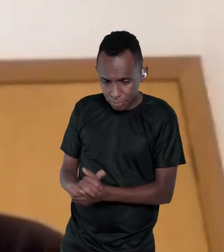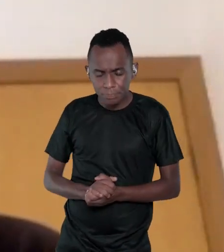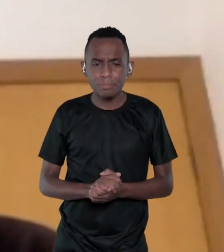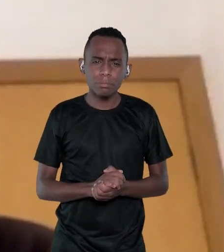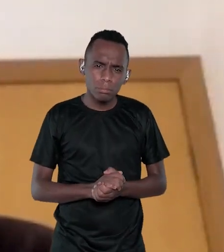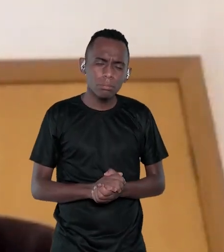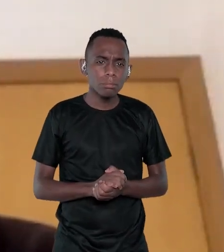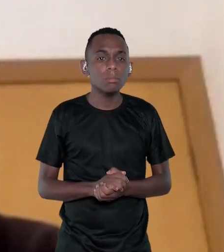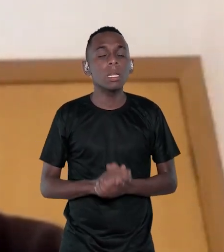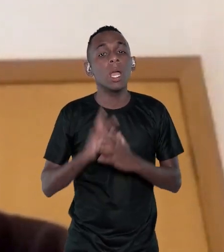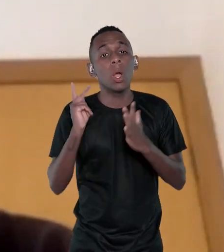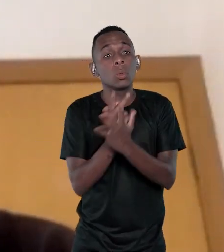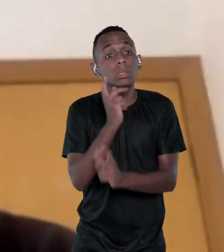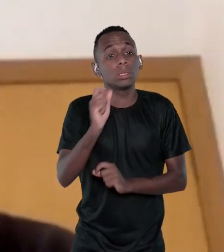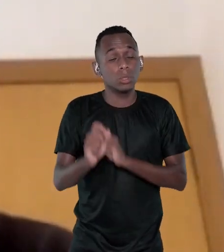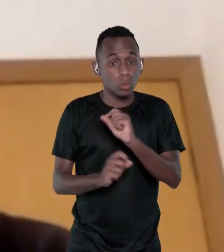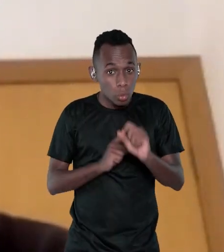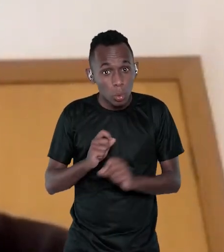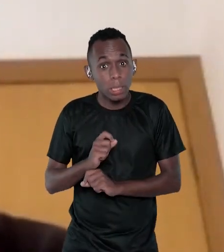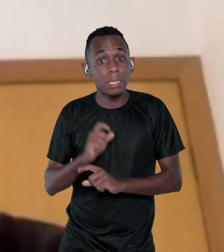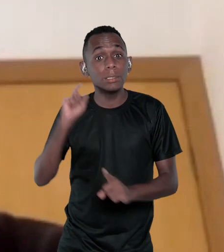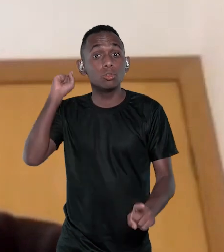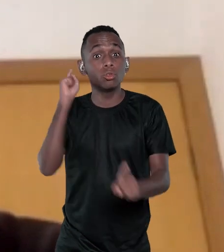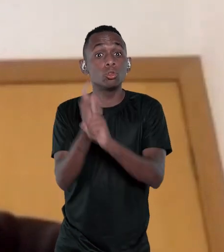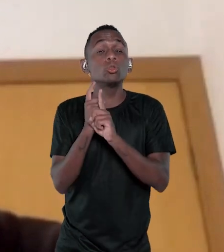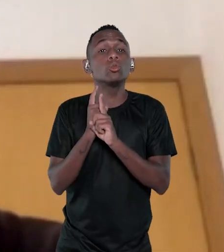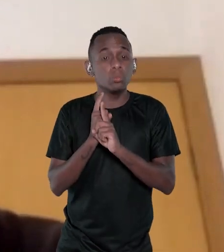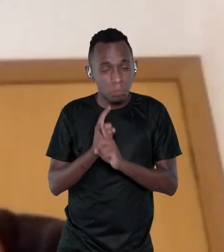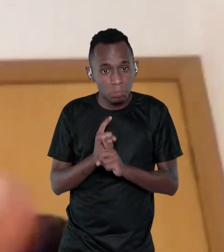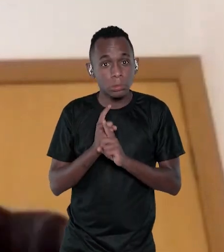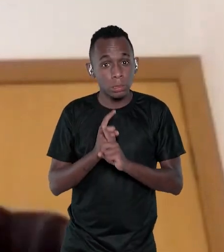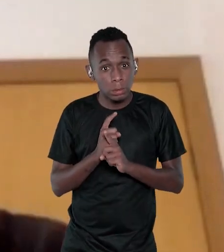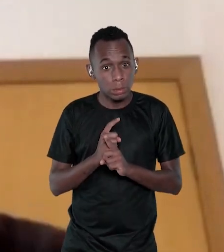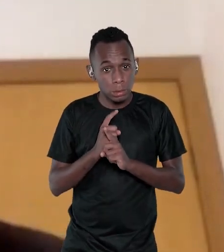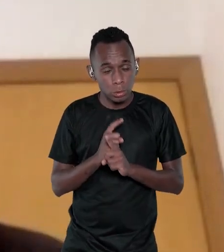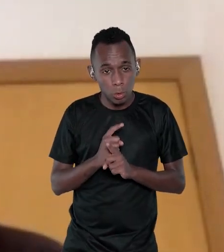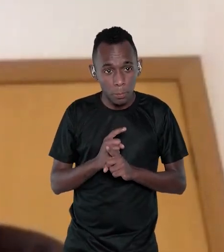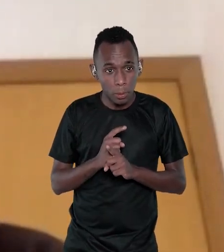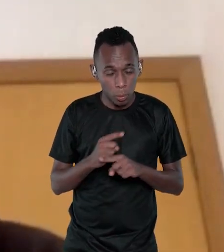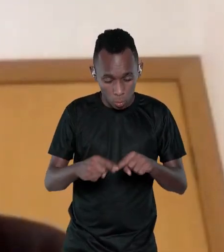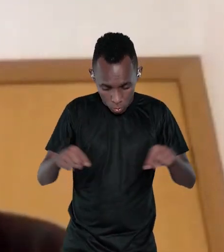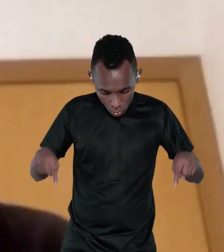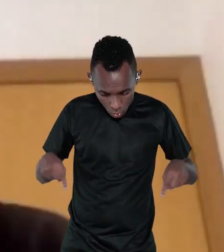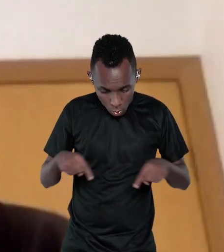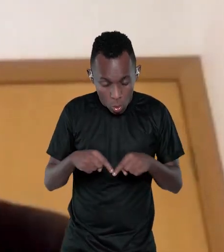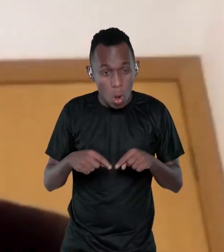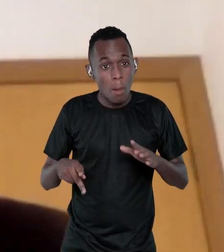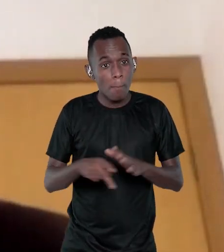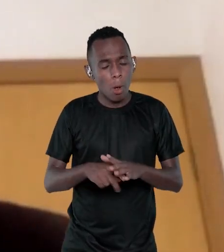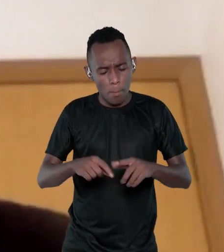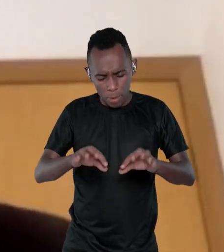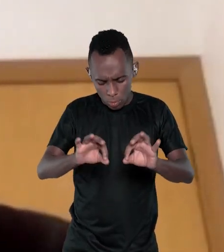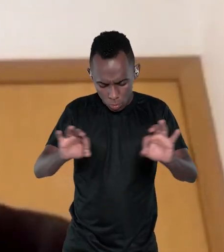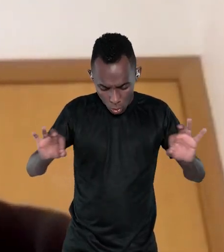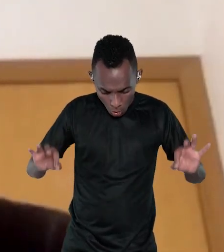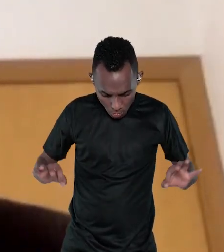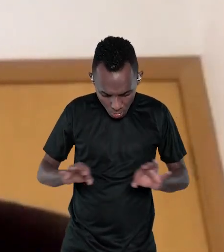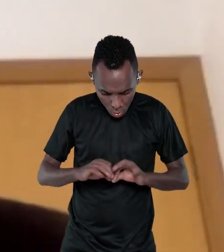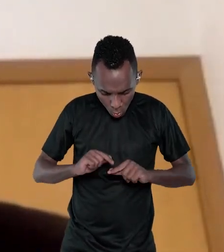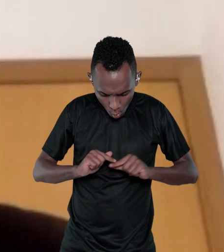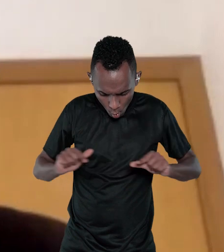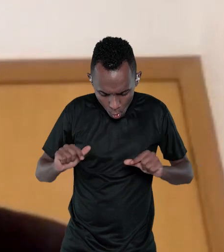fotografando. A Nina foi fotografando para ele, e ele achou